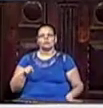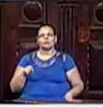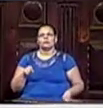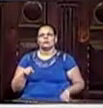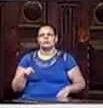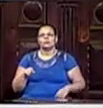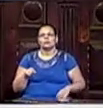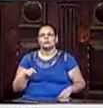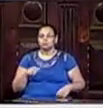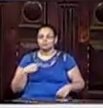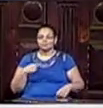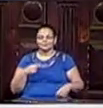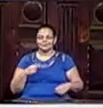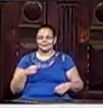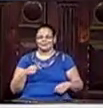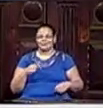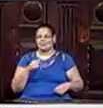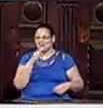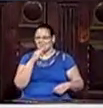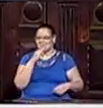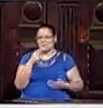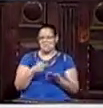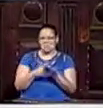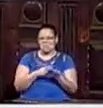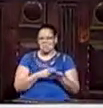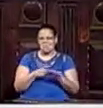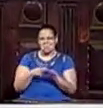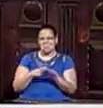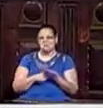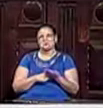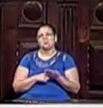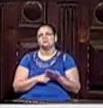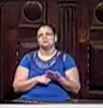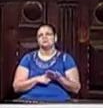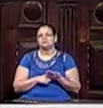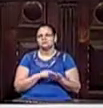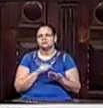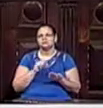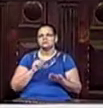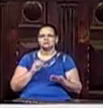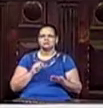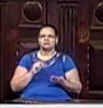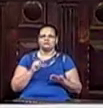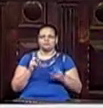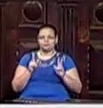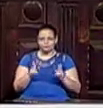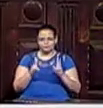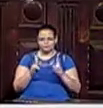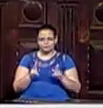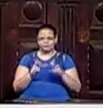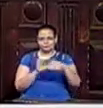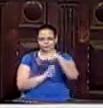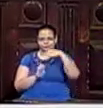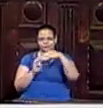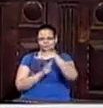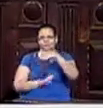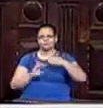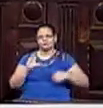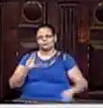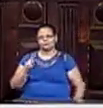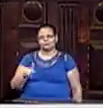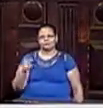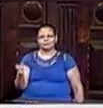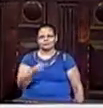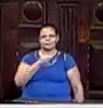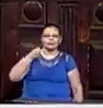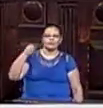esse mesmo esquema pérfido também se dá na área das cervejarias. Se a gente